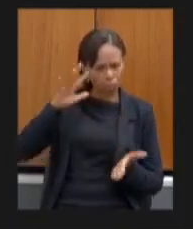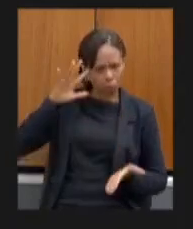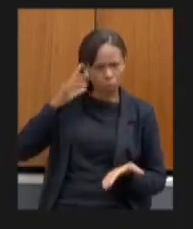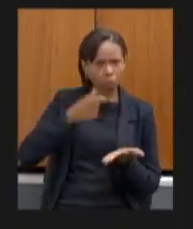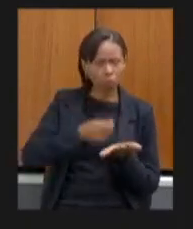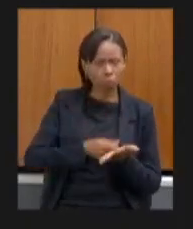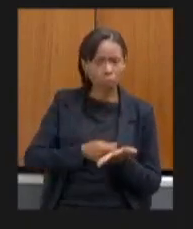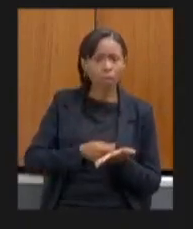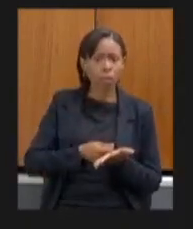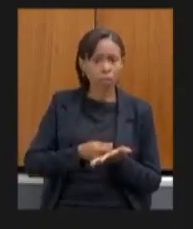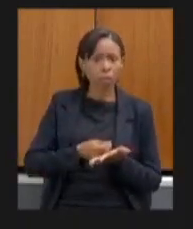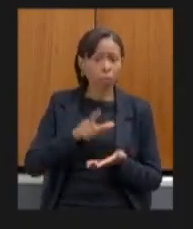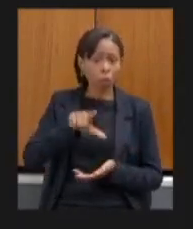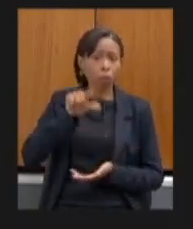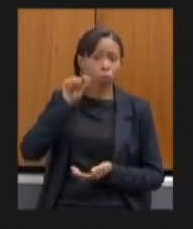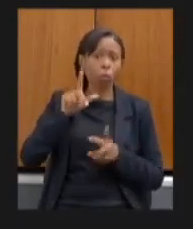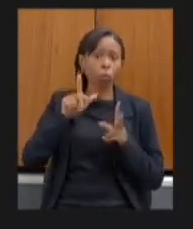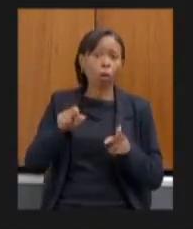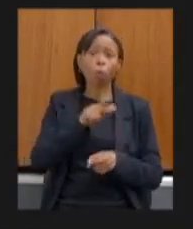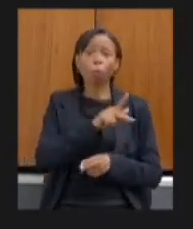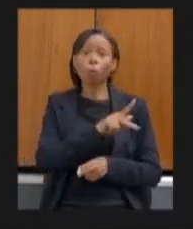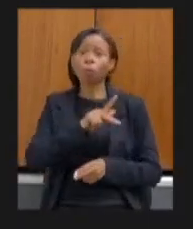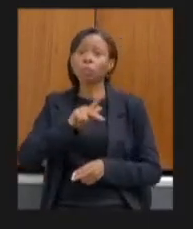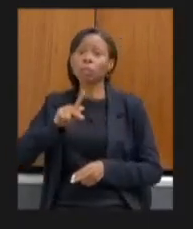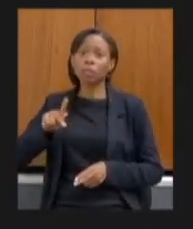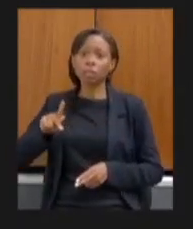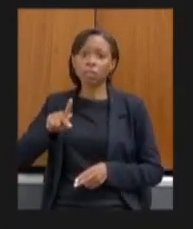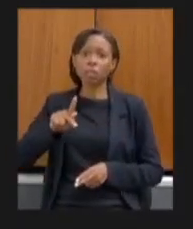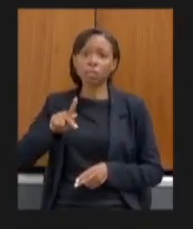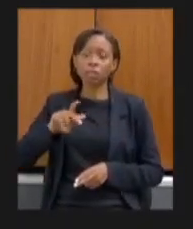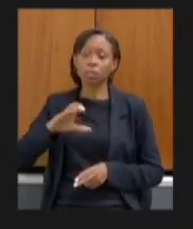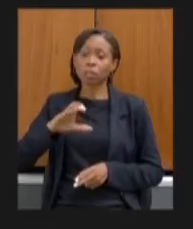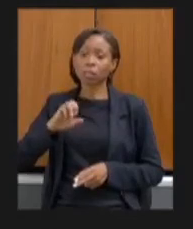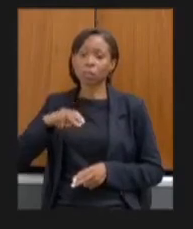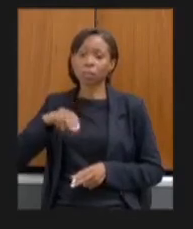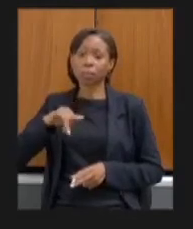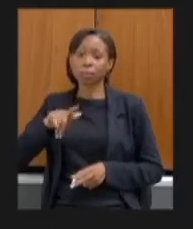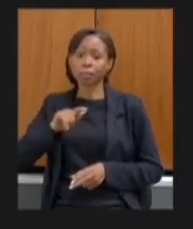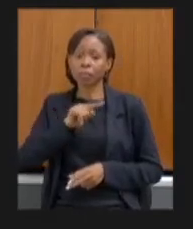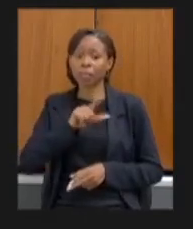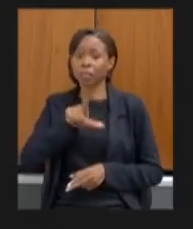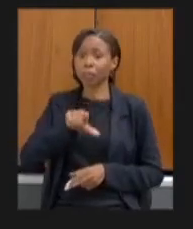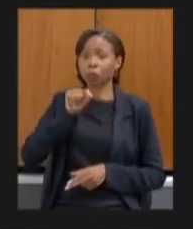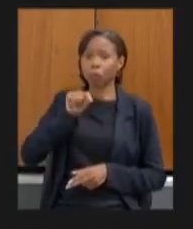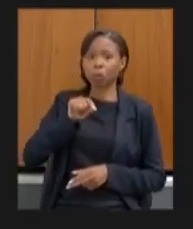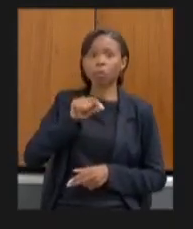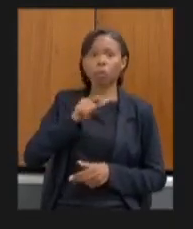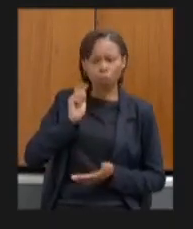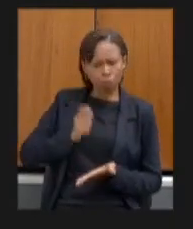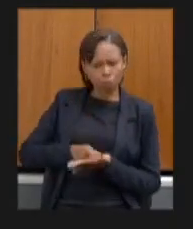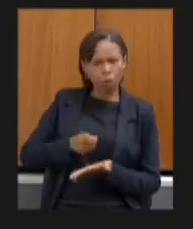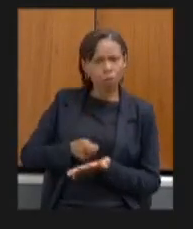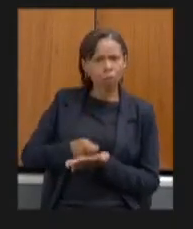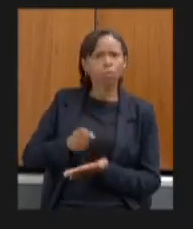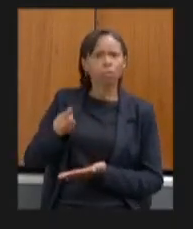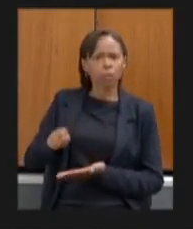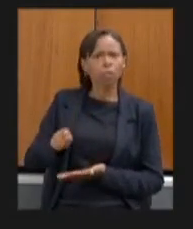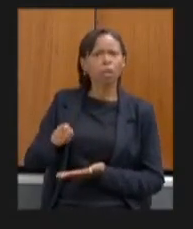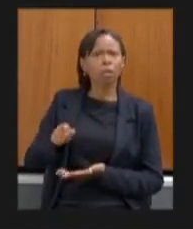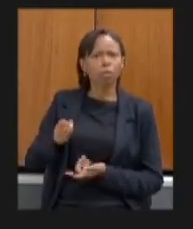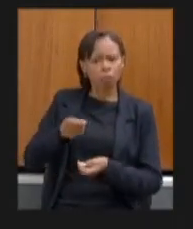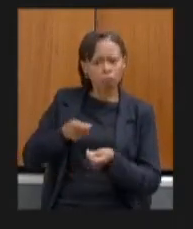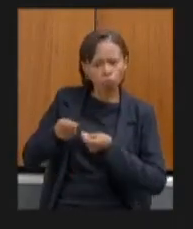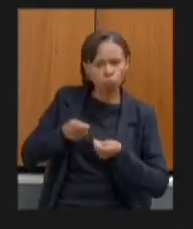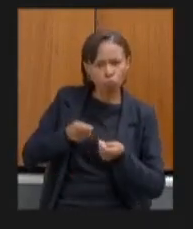e indicou o presidente da CEMIG fazer ela ser eficiente, corrigir os erros que tem, ao invés de enxugar cada vez mais o investimento da CEMIG para